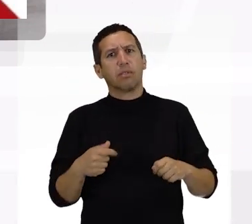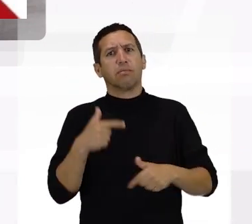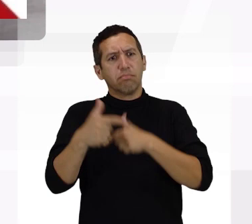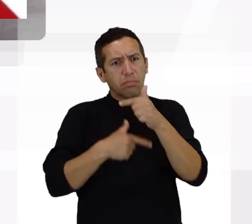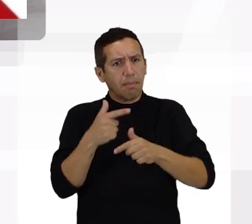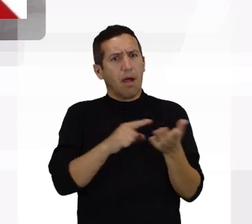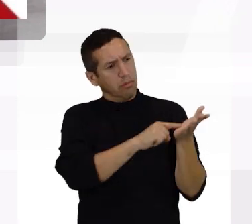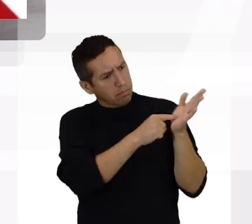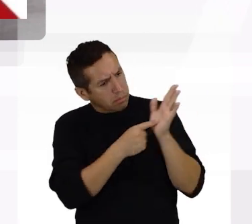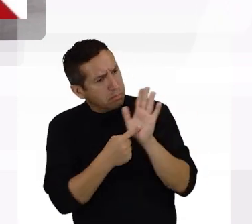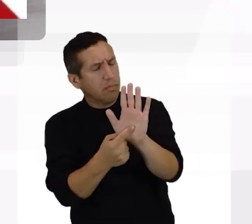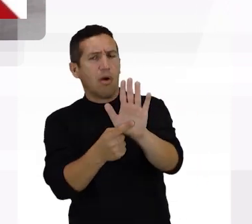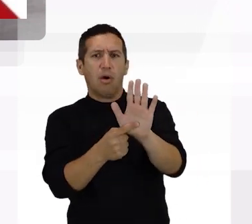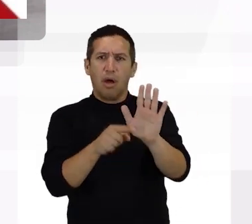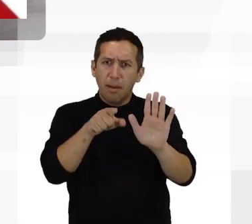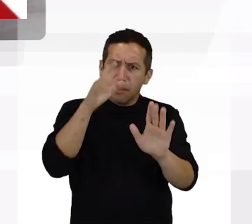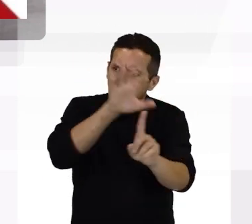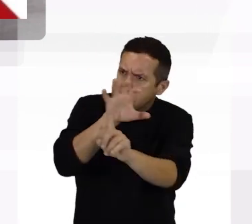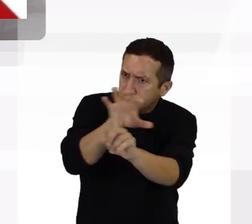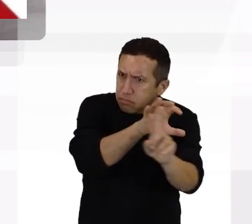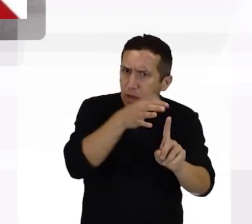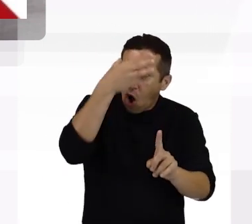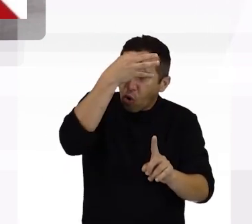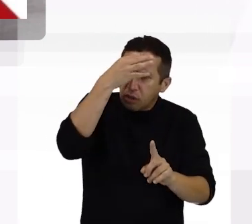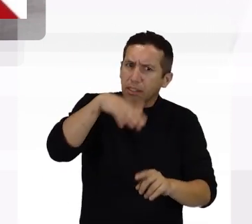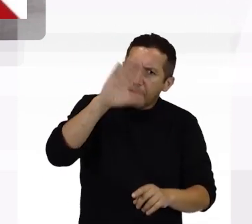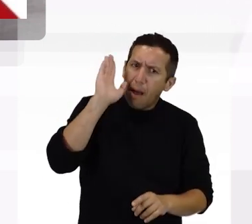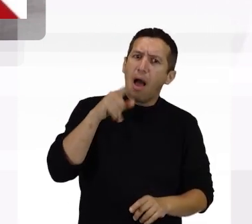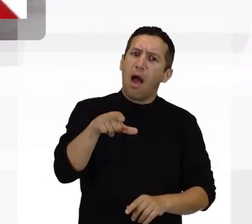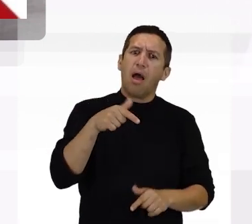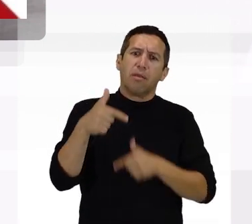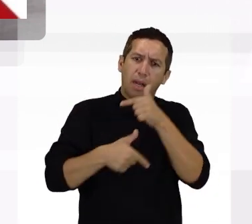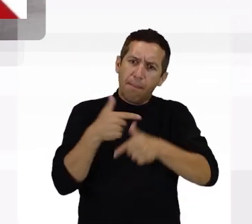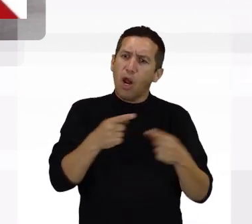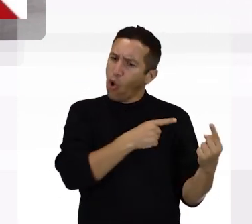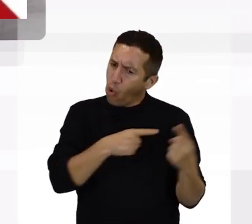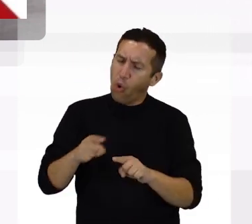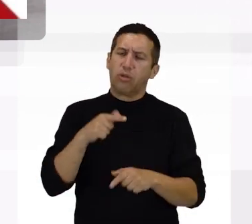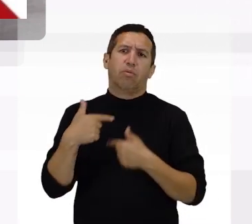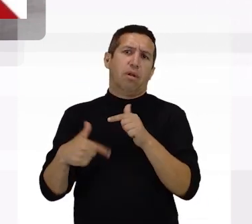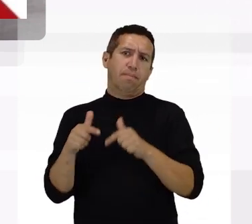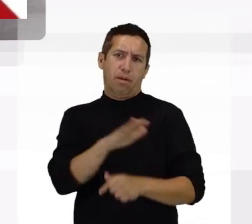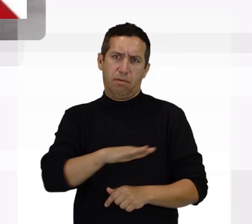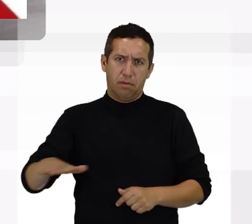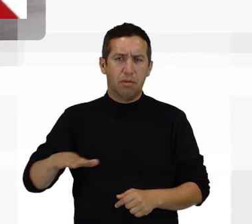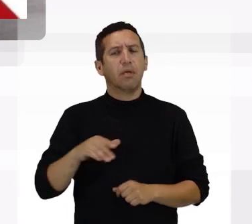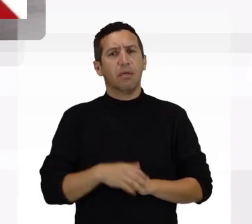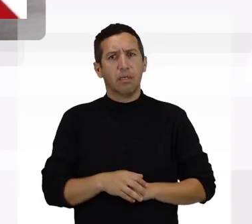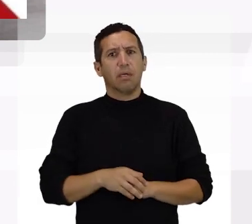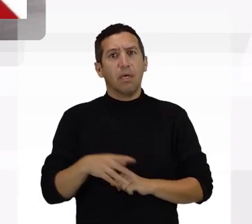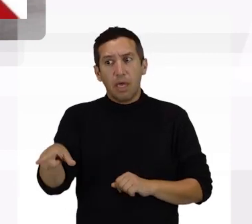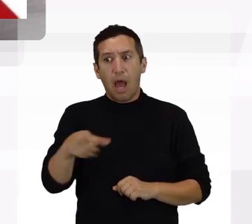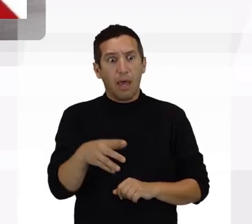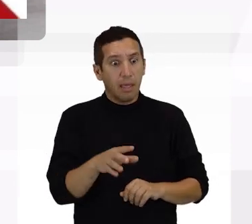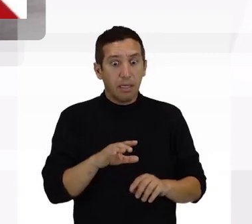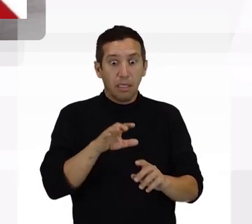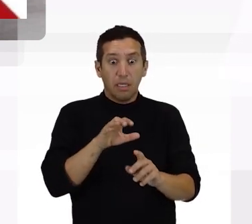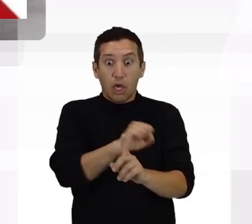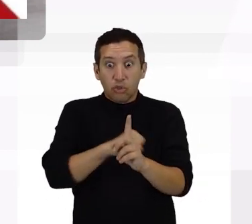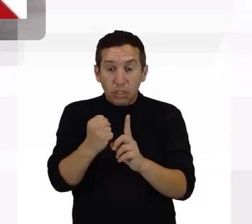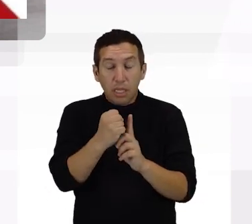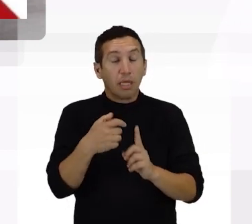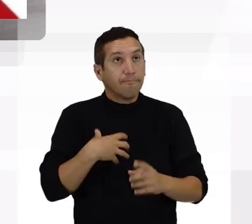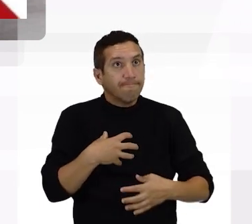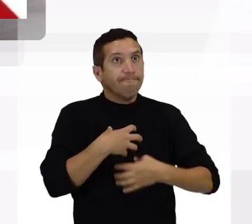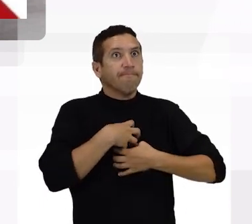do trabalho infantil. Essas ações de mobilização, de conscientização, são ações estratégicas para o combate ao trabalho infantil.